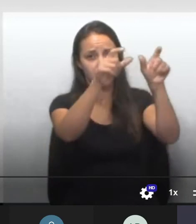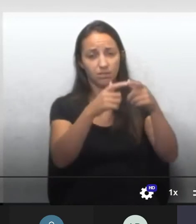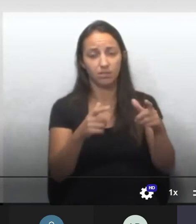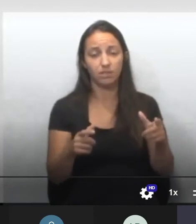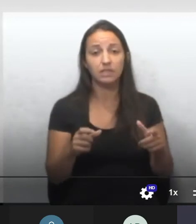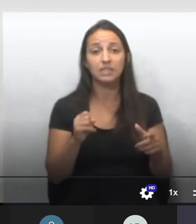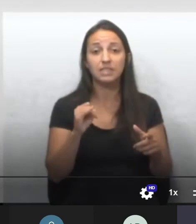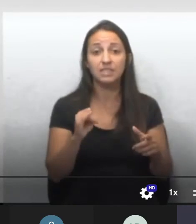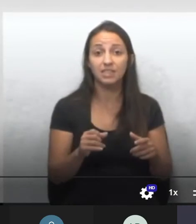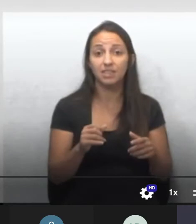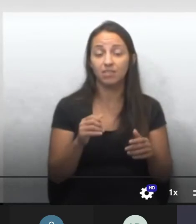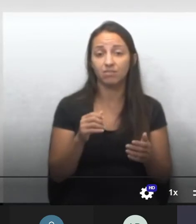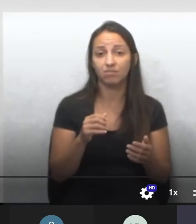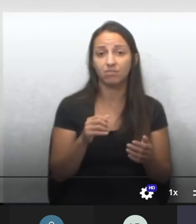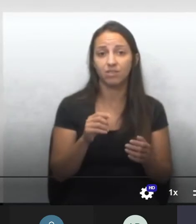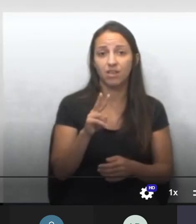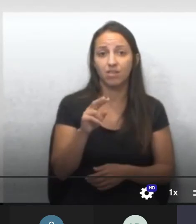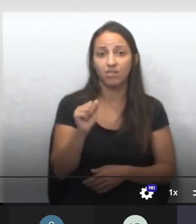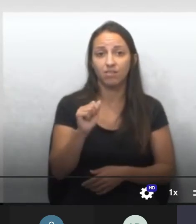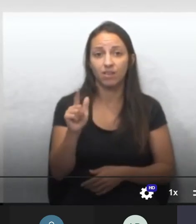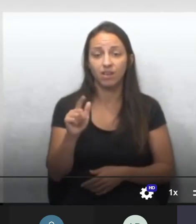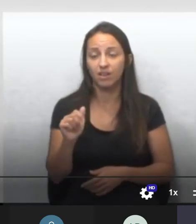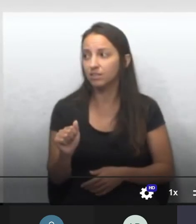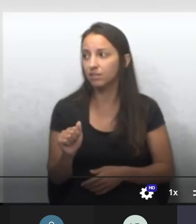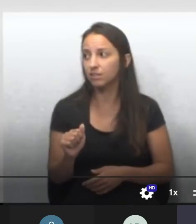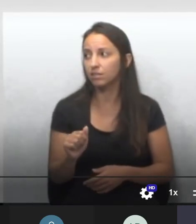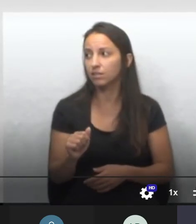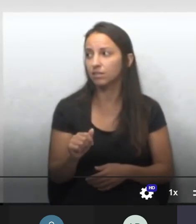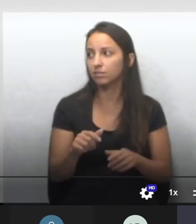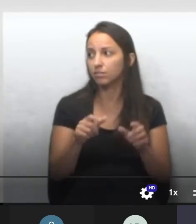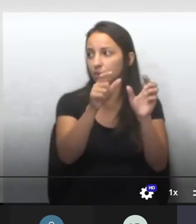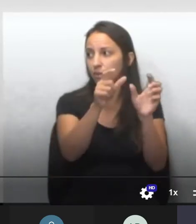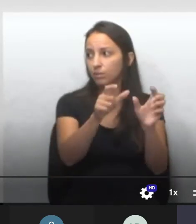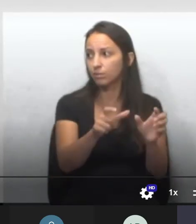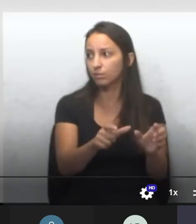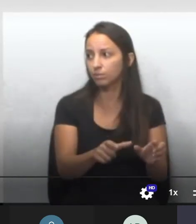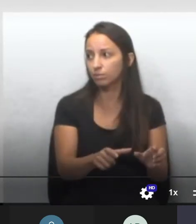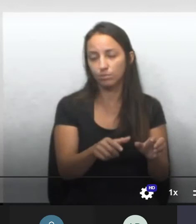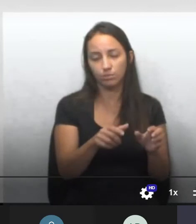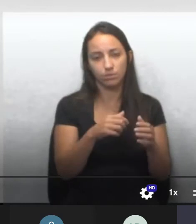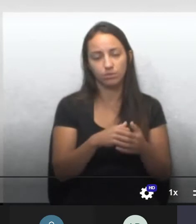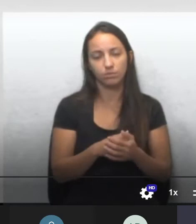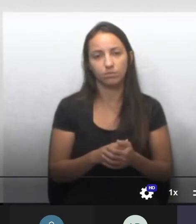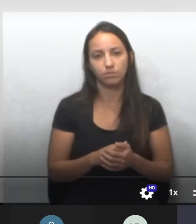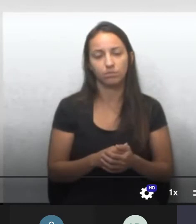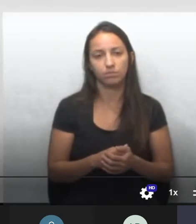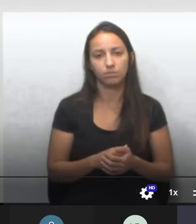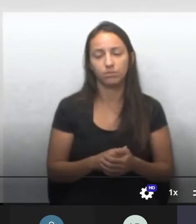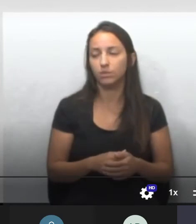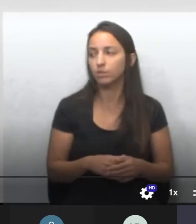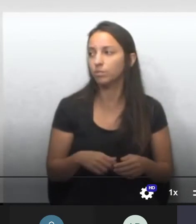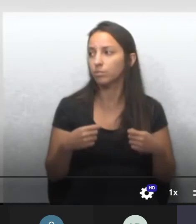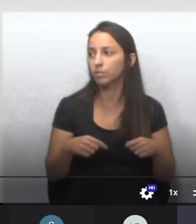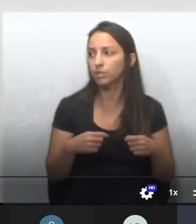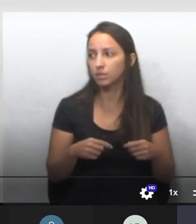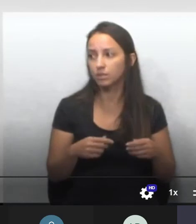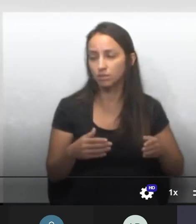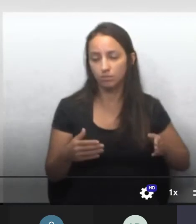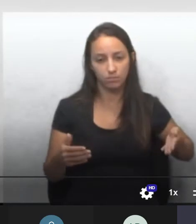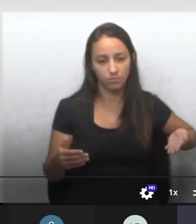ele vaza, ele tende, muitas vezes, a descer pela densidade dele. Então, eu tenho que ter um lado